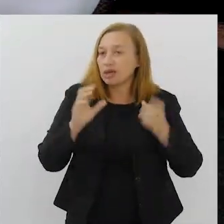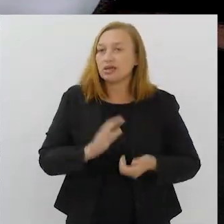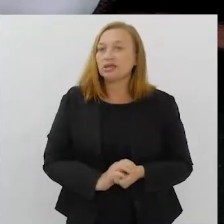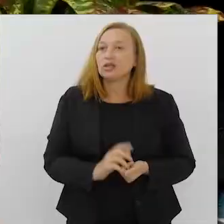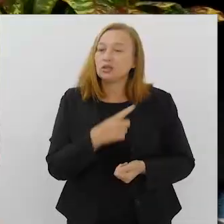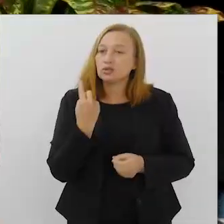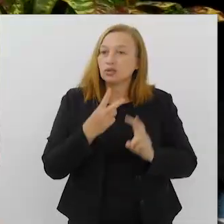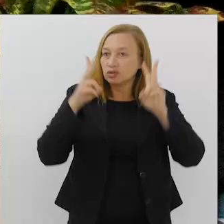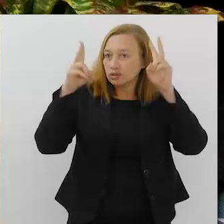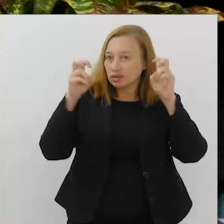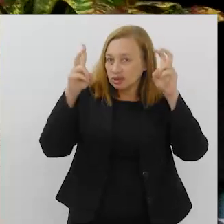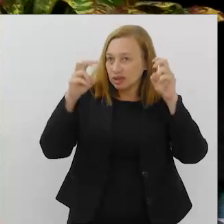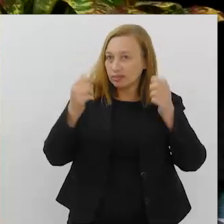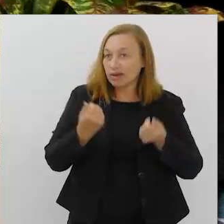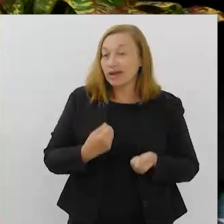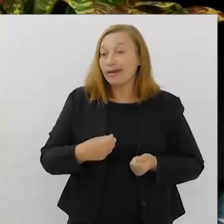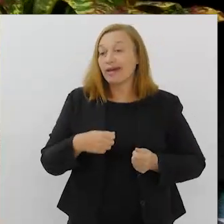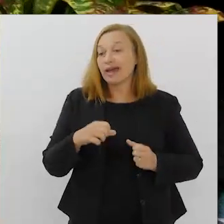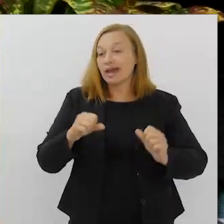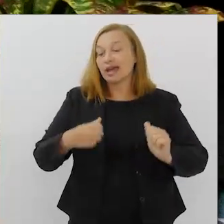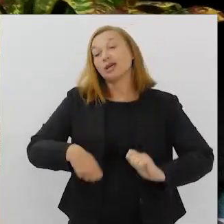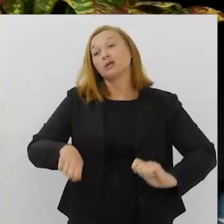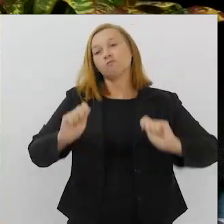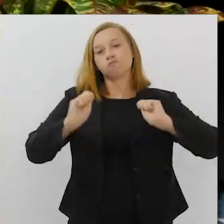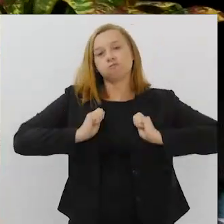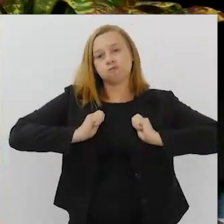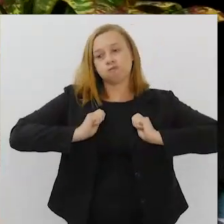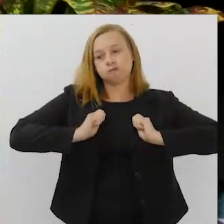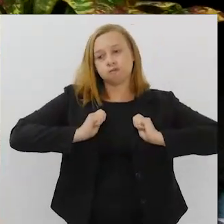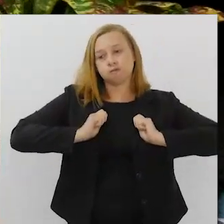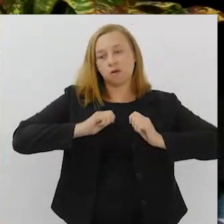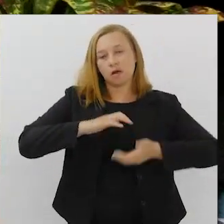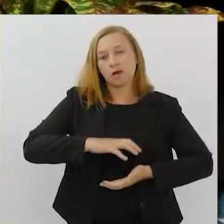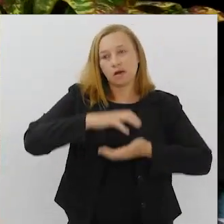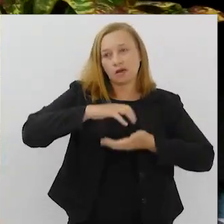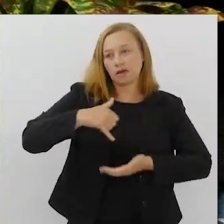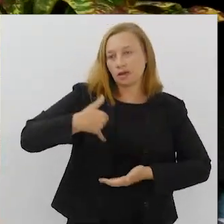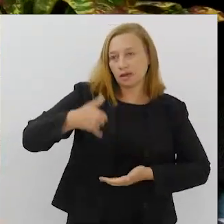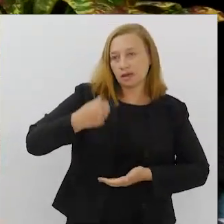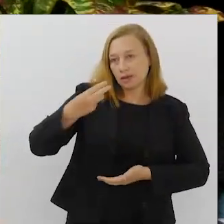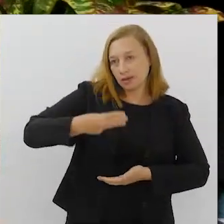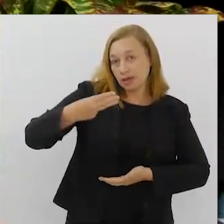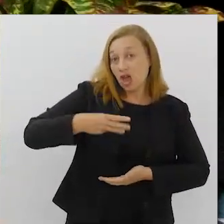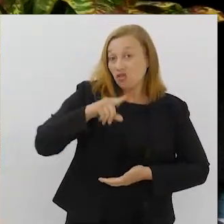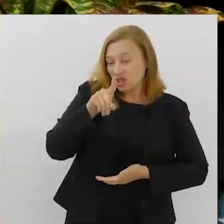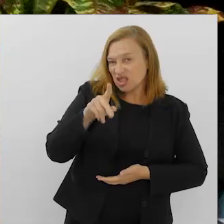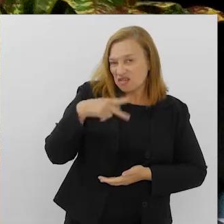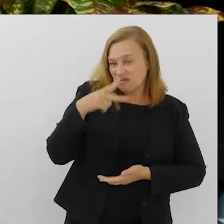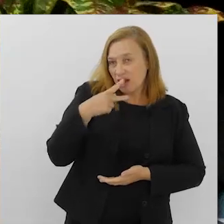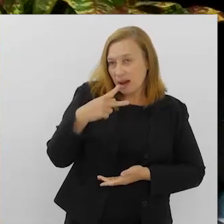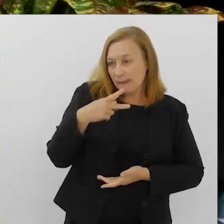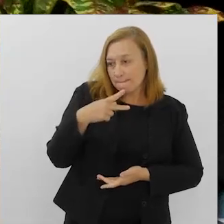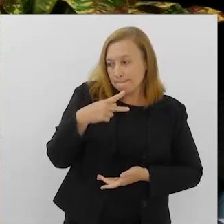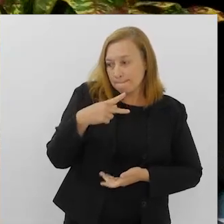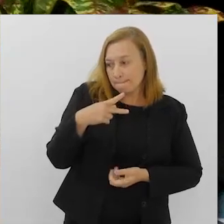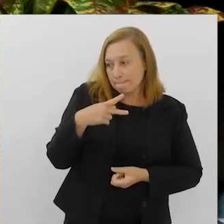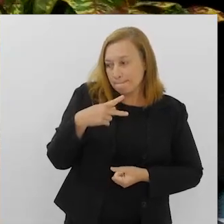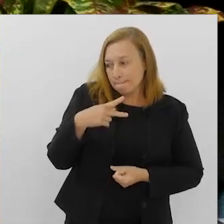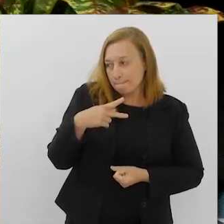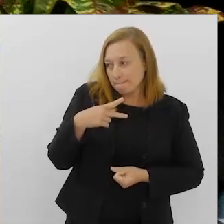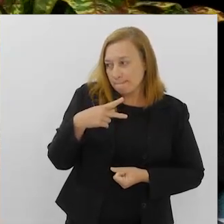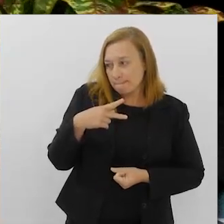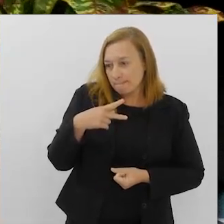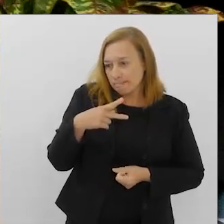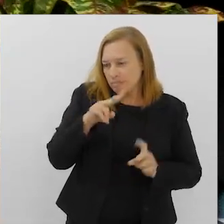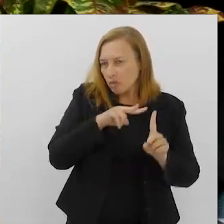tema. E o nosso tema é sedentarismo na terceira idade. Acontece que você me traz